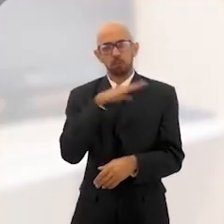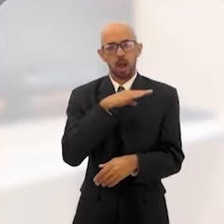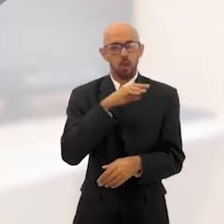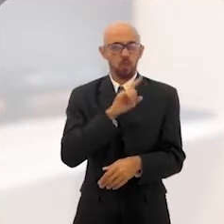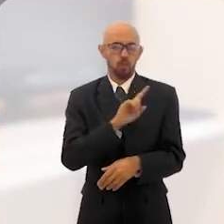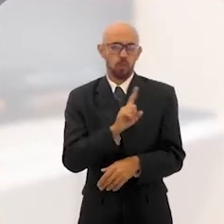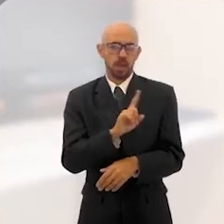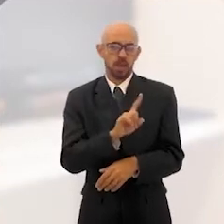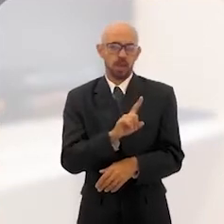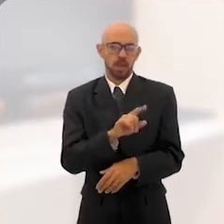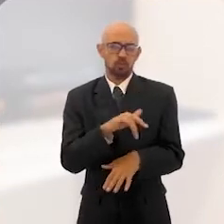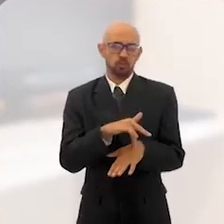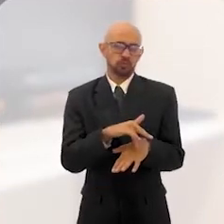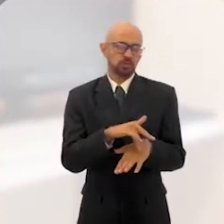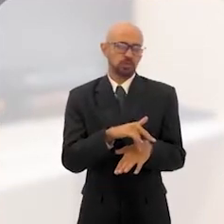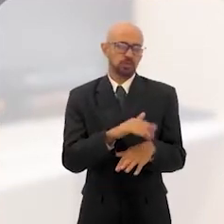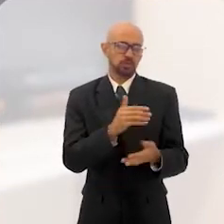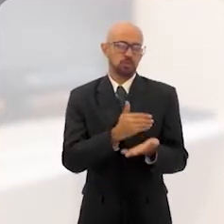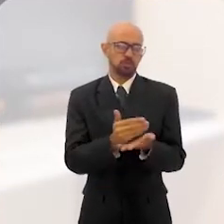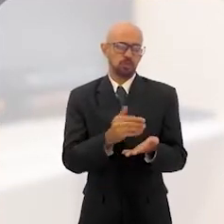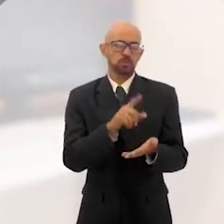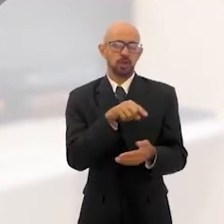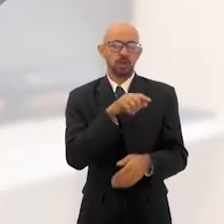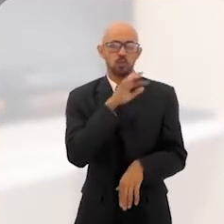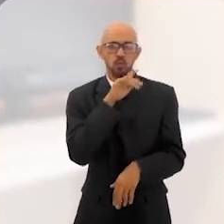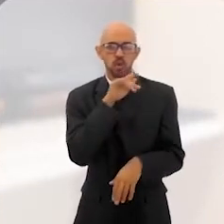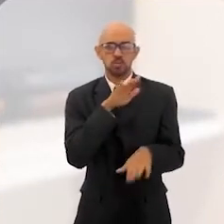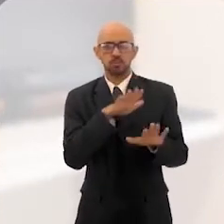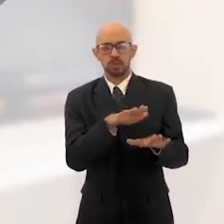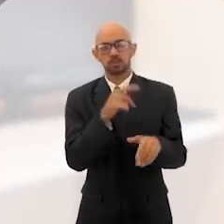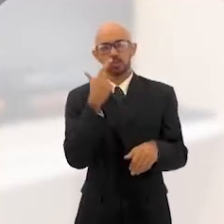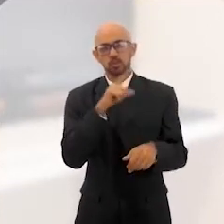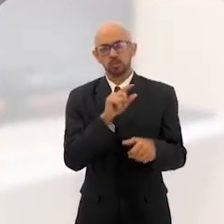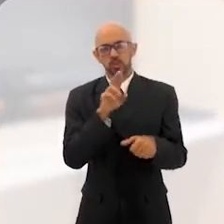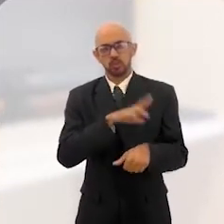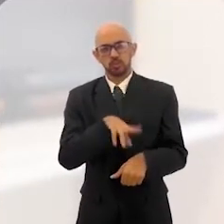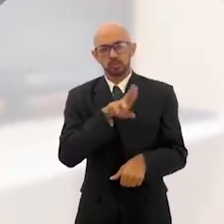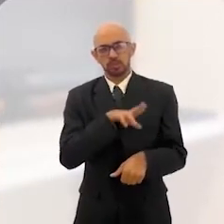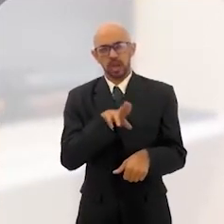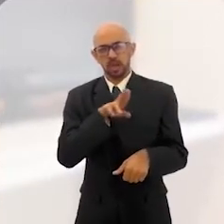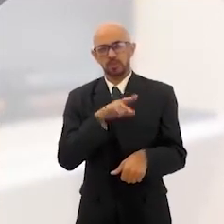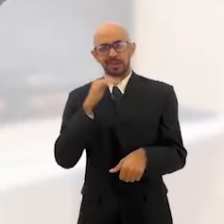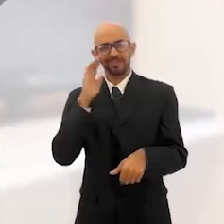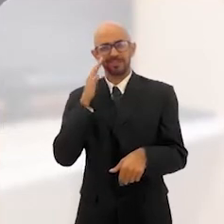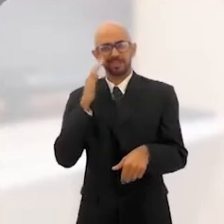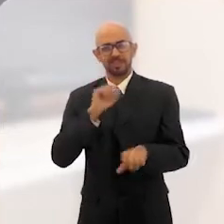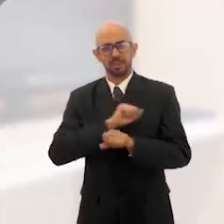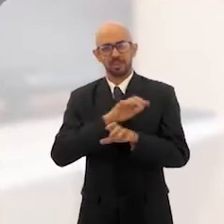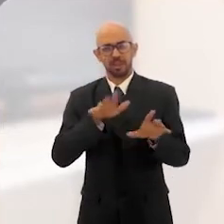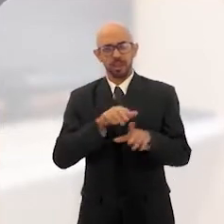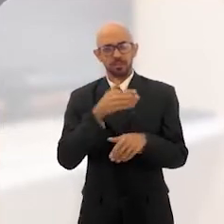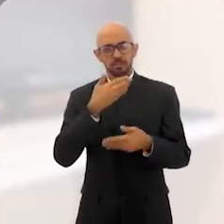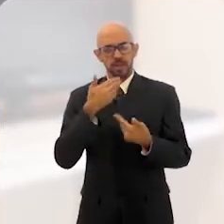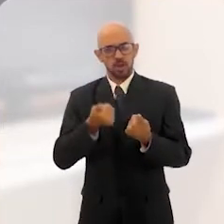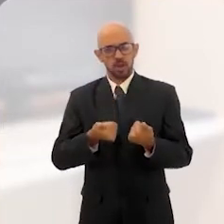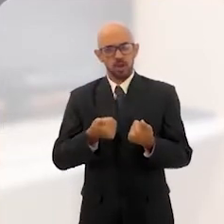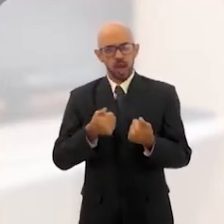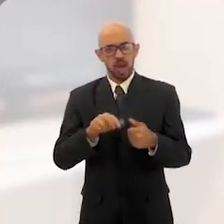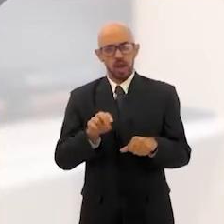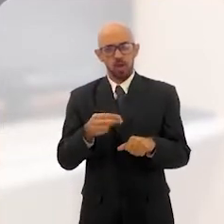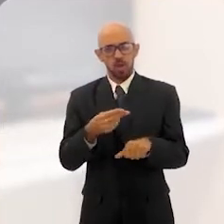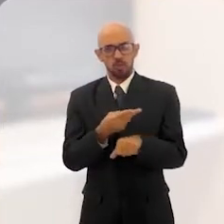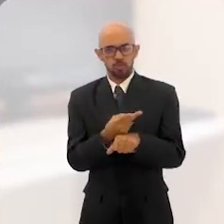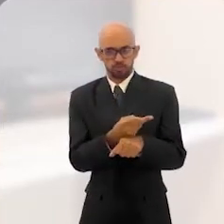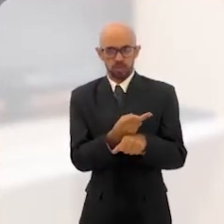frustração, a princípio, é um sentimento ruim, mas você conseguiu usá-la para entender, para melhorar, para